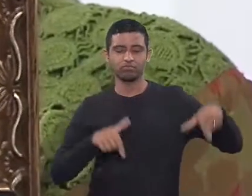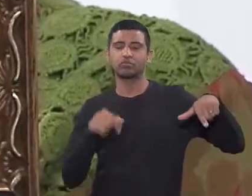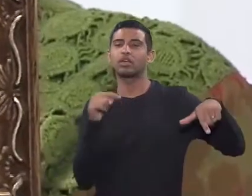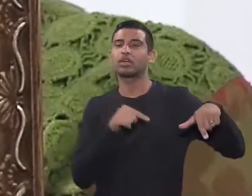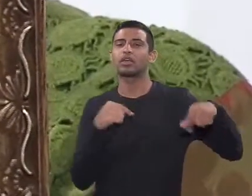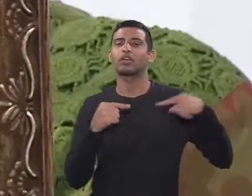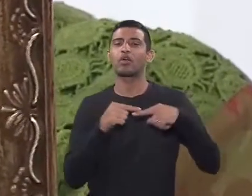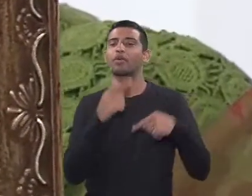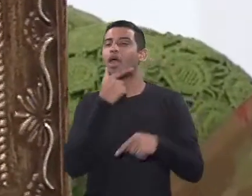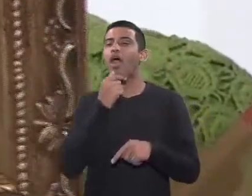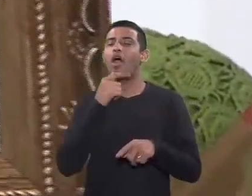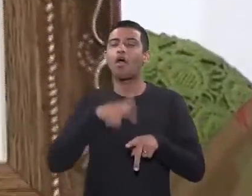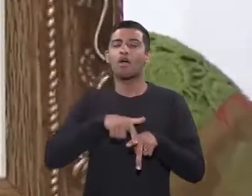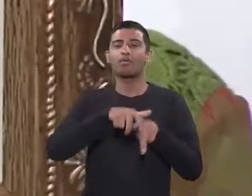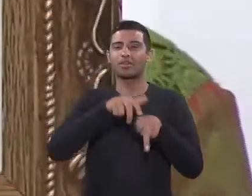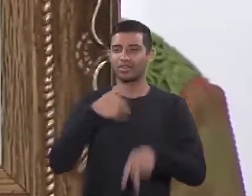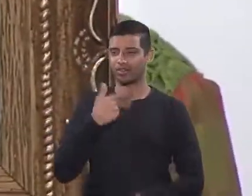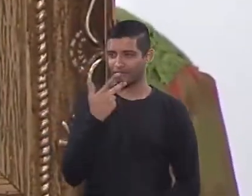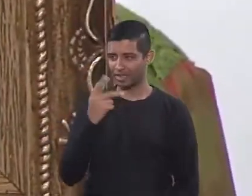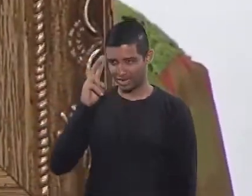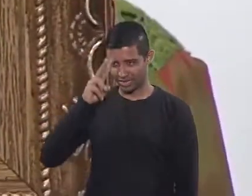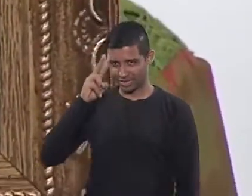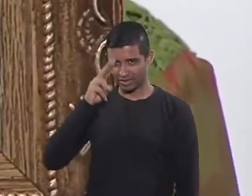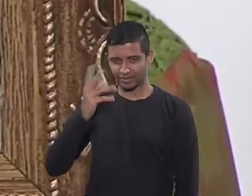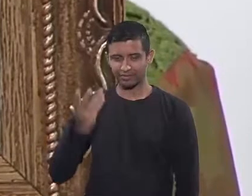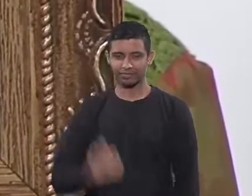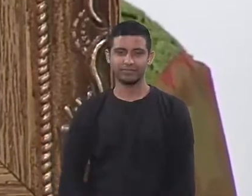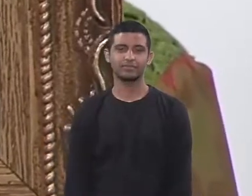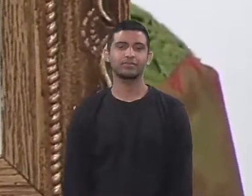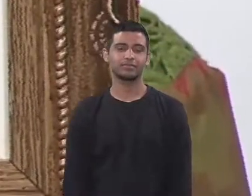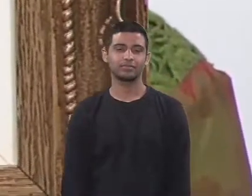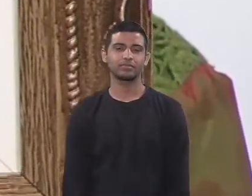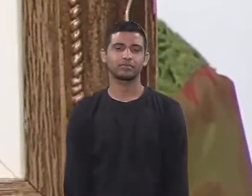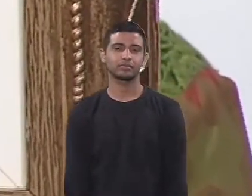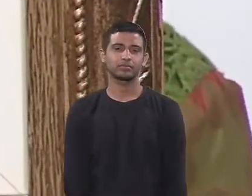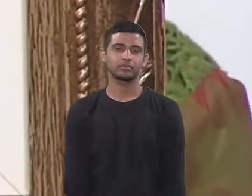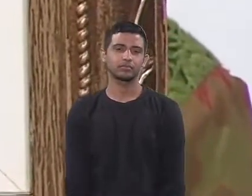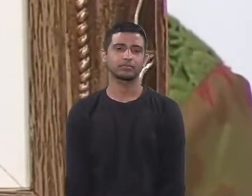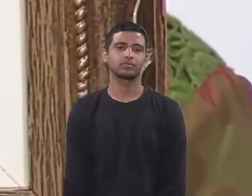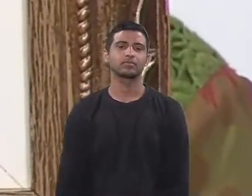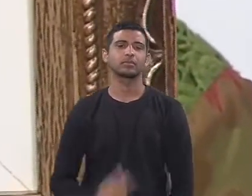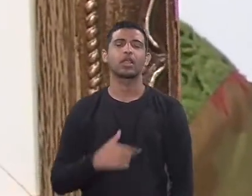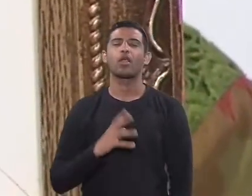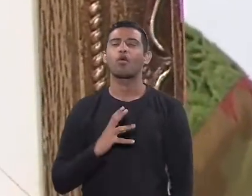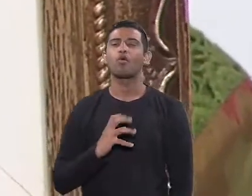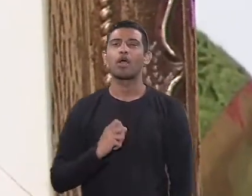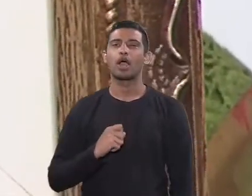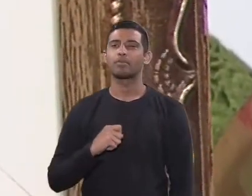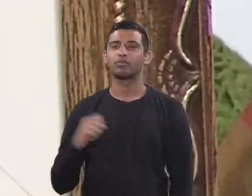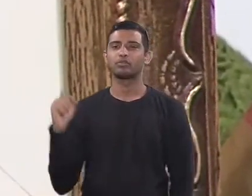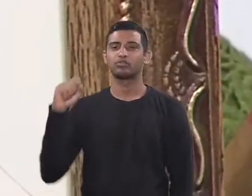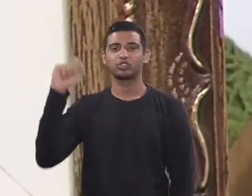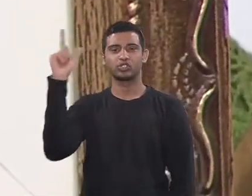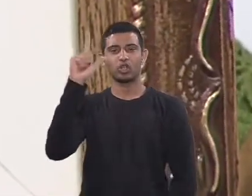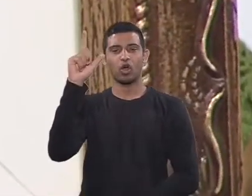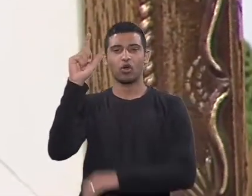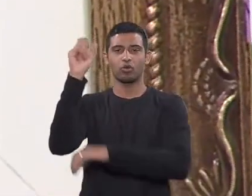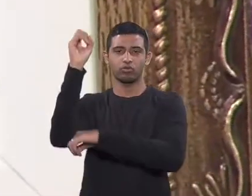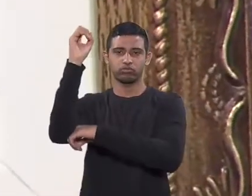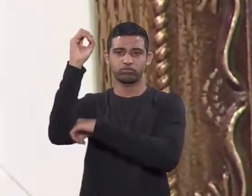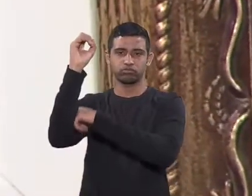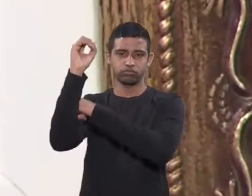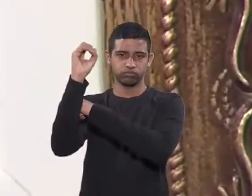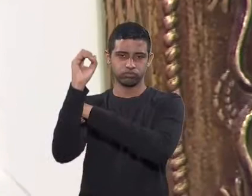do skatista foi o que eu falei. Esse que é me do representa. skatista, é verdade. Sim, e achei, Ai, eu que amo o lindo. pôr do sol. Eu amo também, praia.